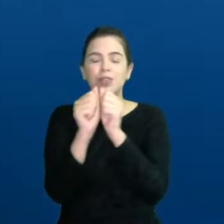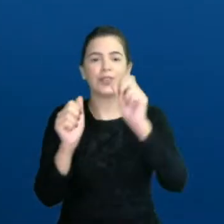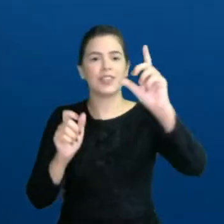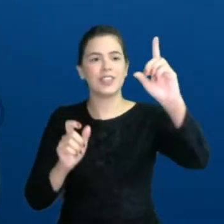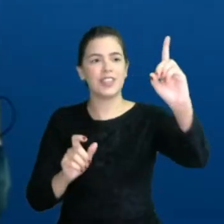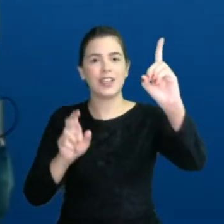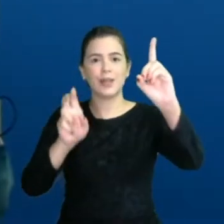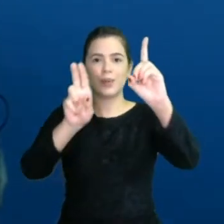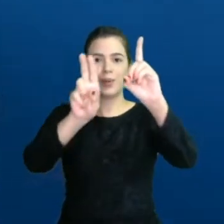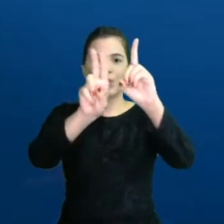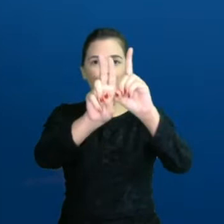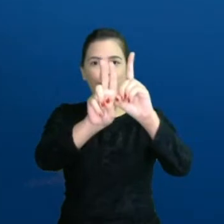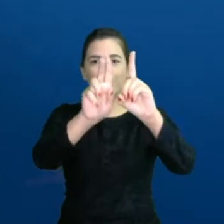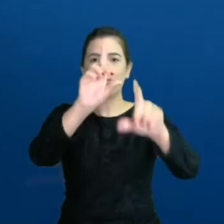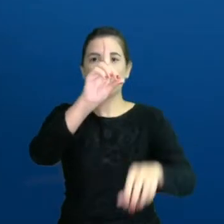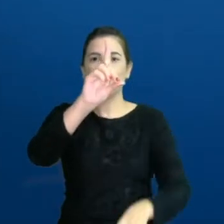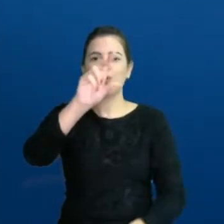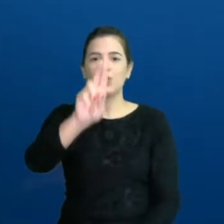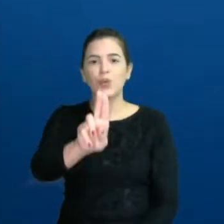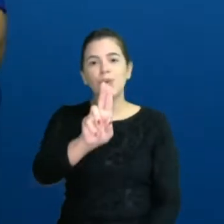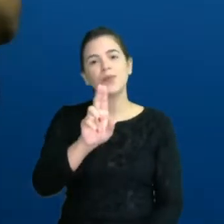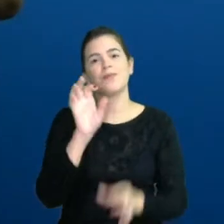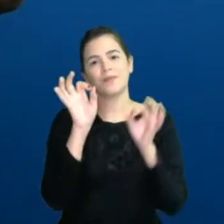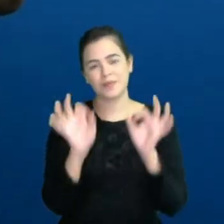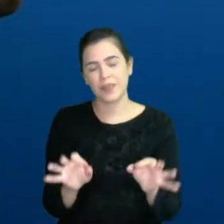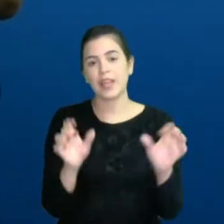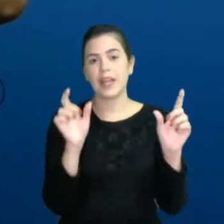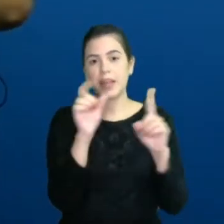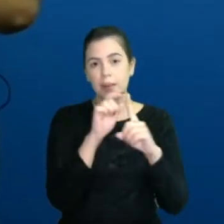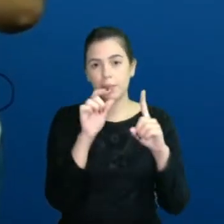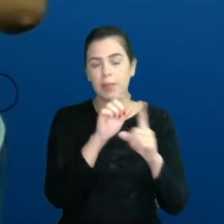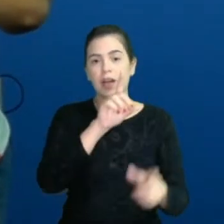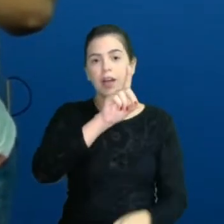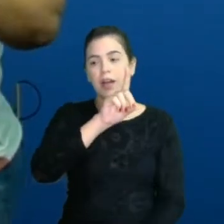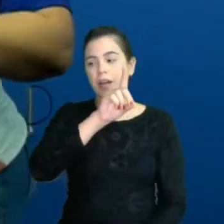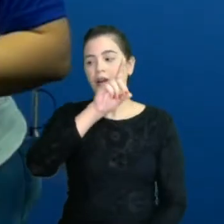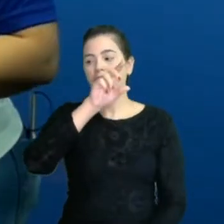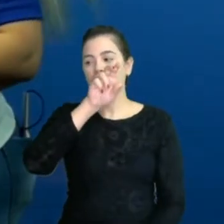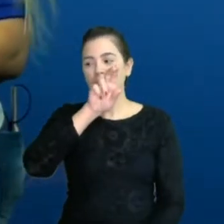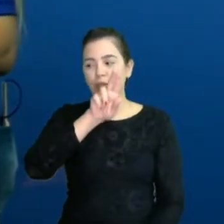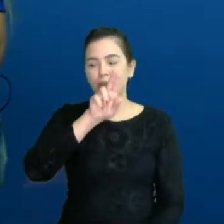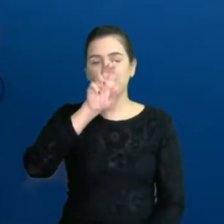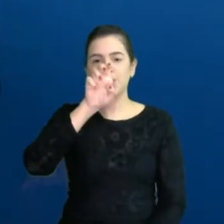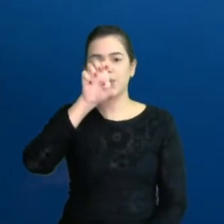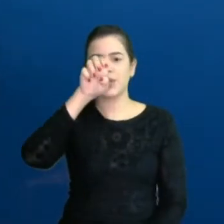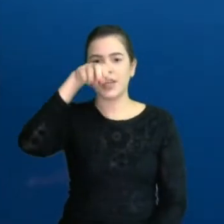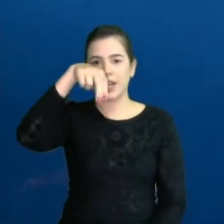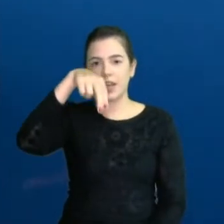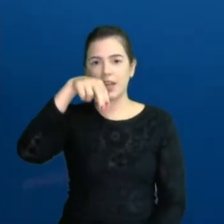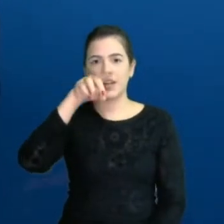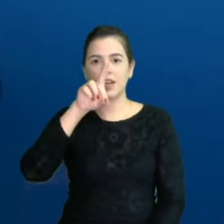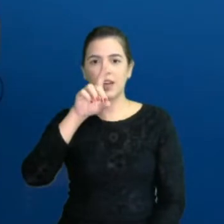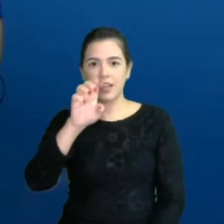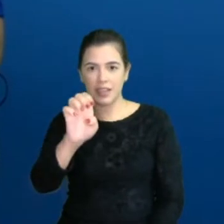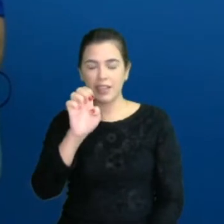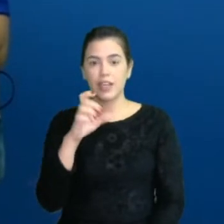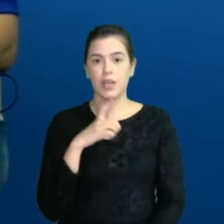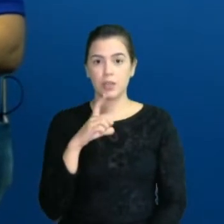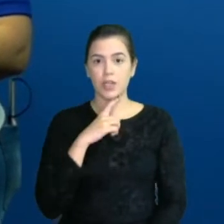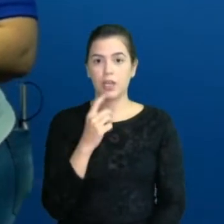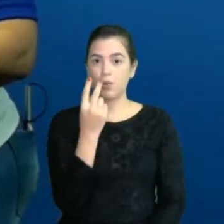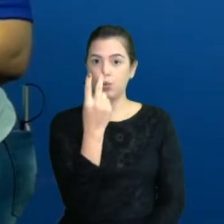mesmo. Então aqui, ó, na palavra duende, eu tenho dois Ds. Primeiro na sílaba